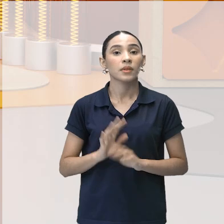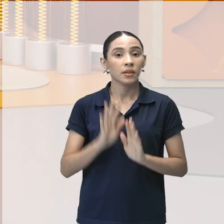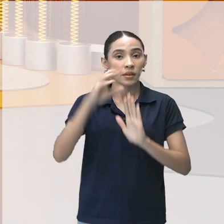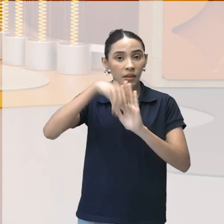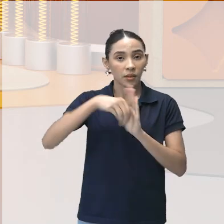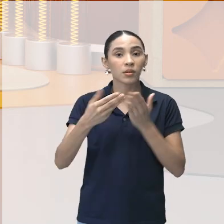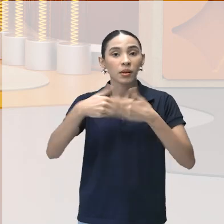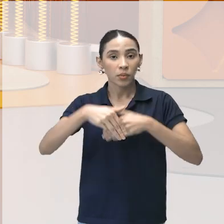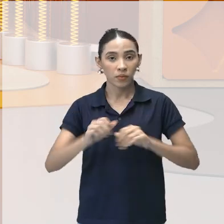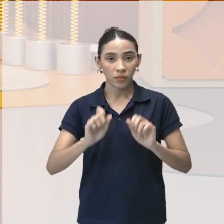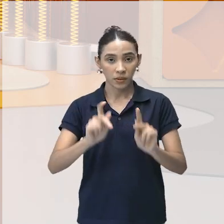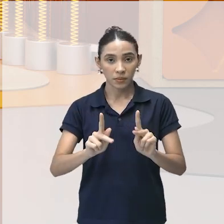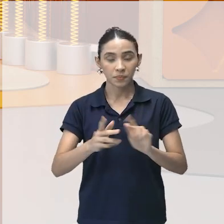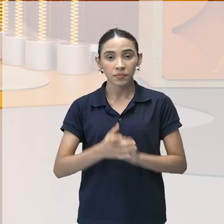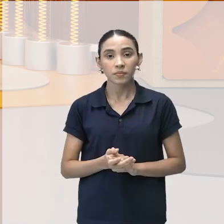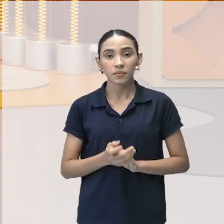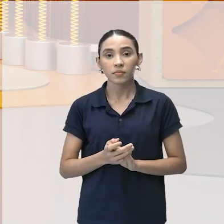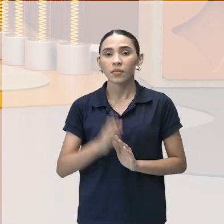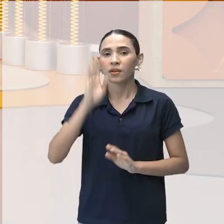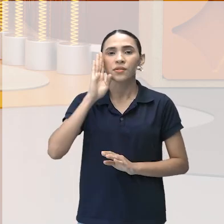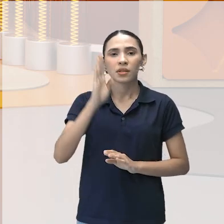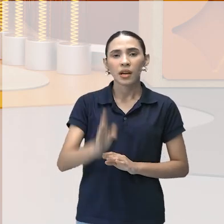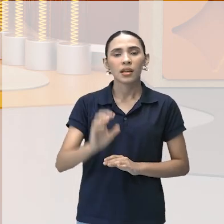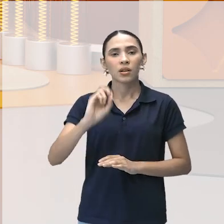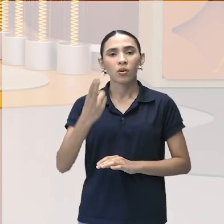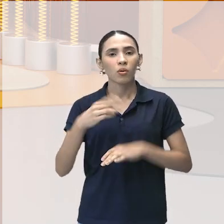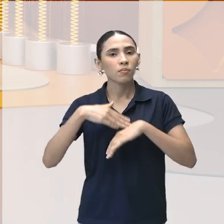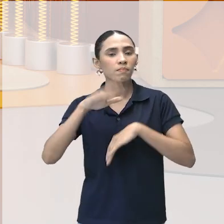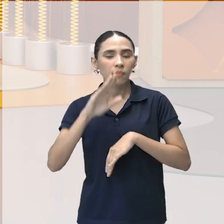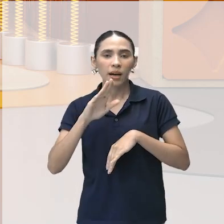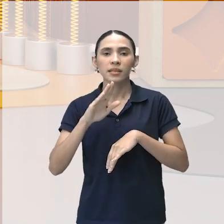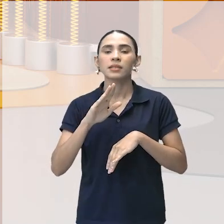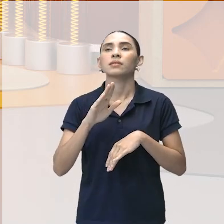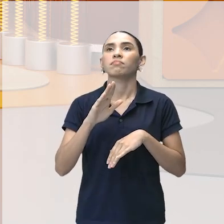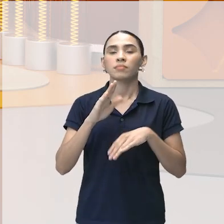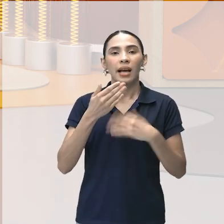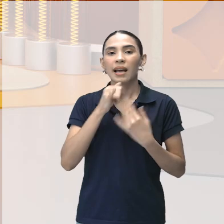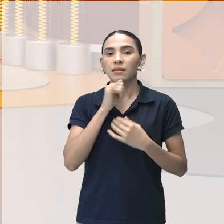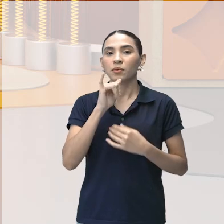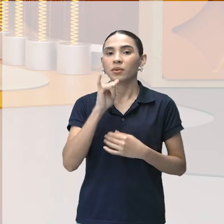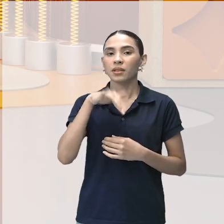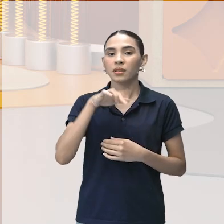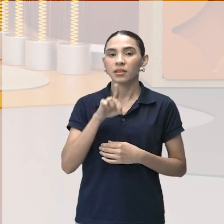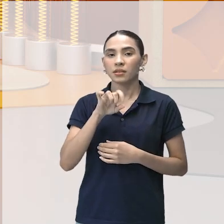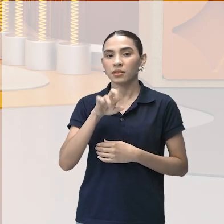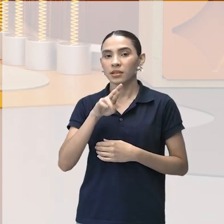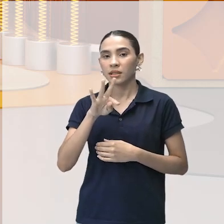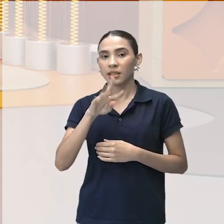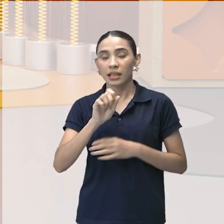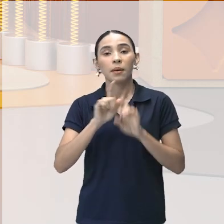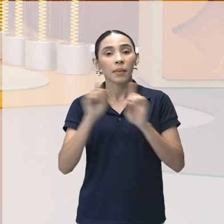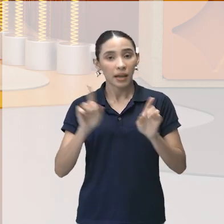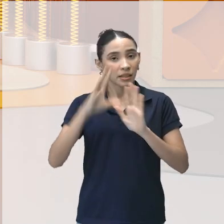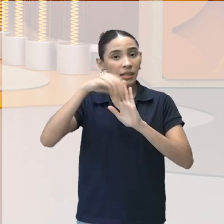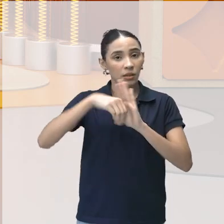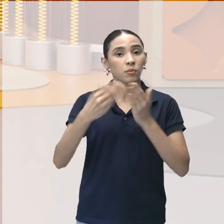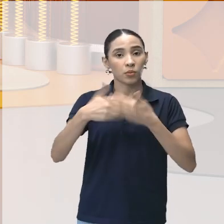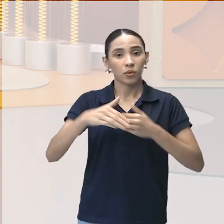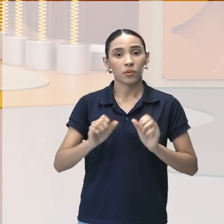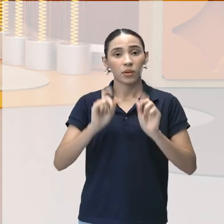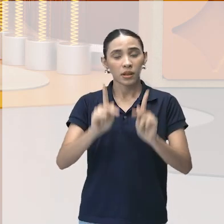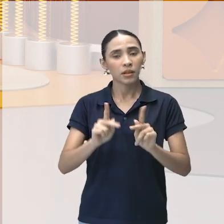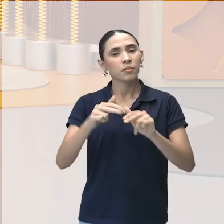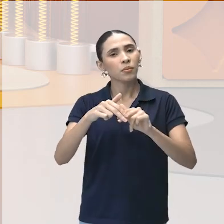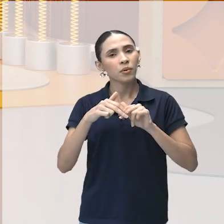presentes na avaliação de vocês, de uma forma direta ou de uma forma mais indireta, mas estarão presentes na avaliação de vocês. Portanto,